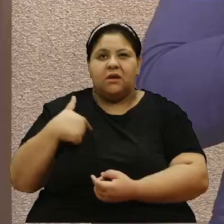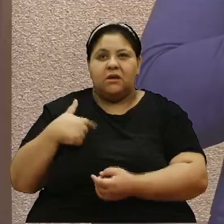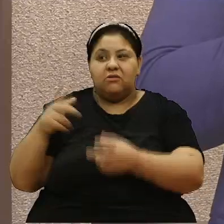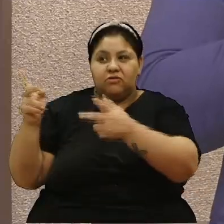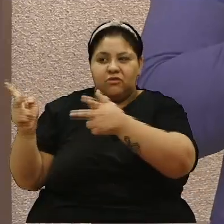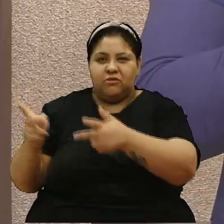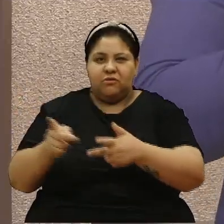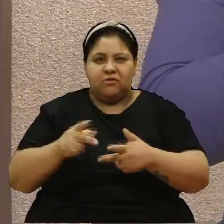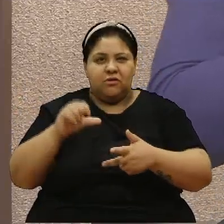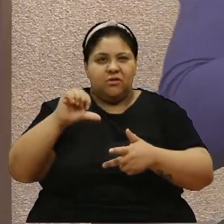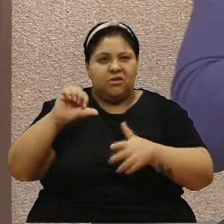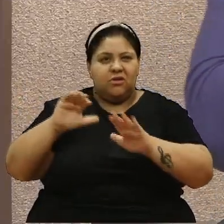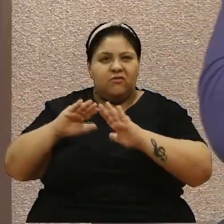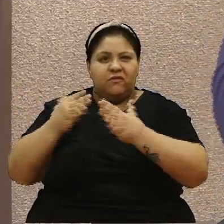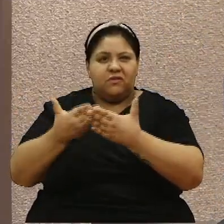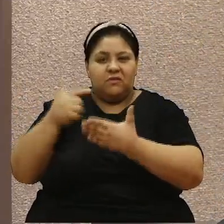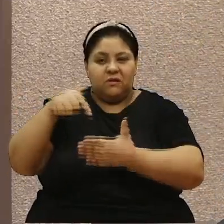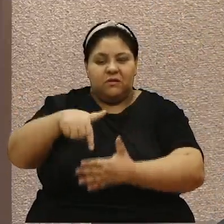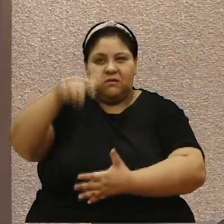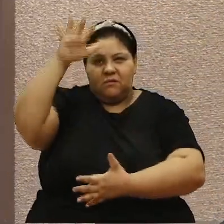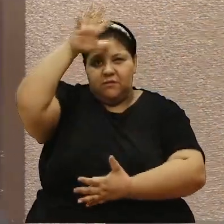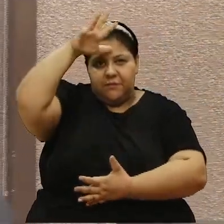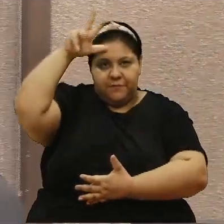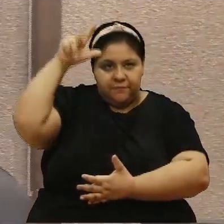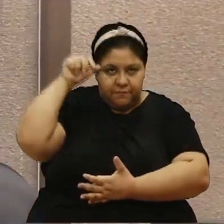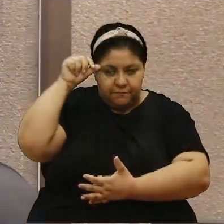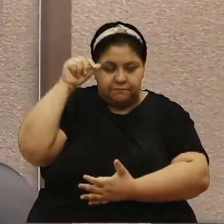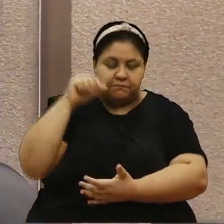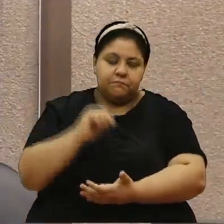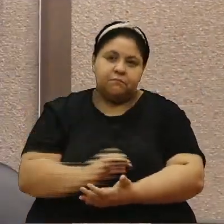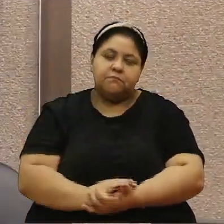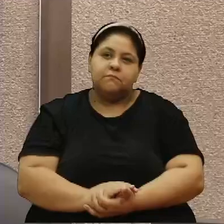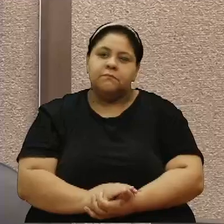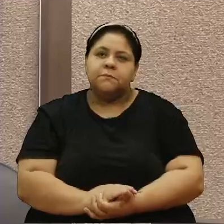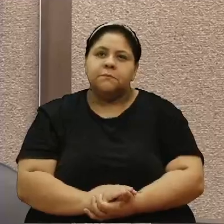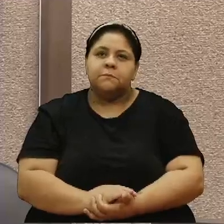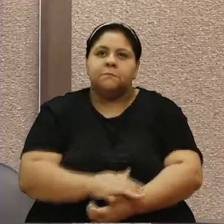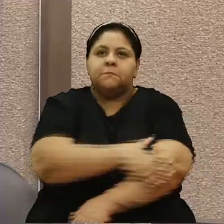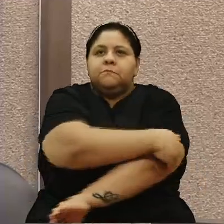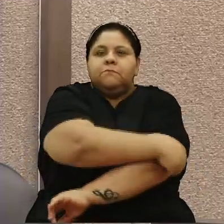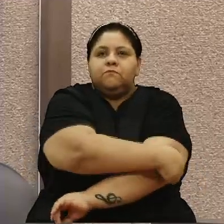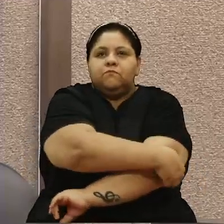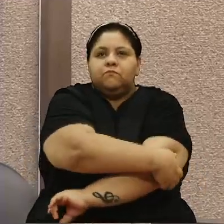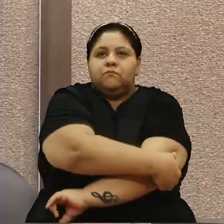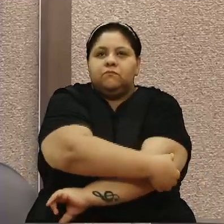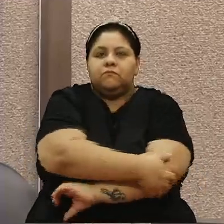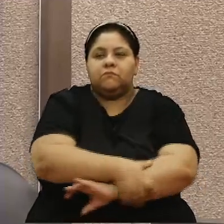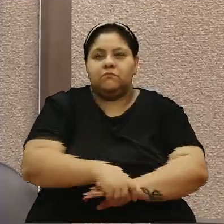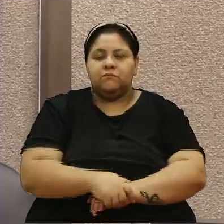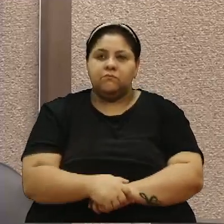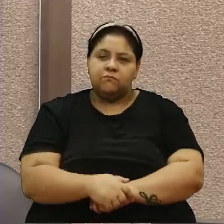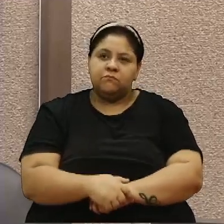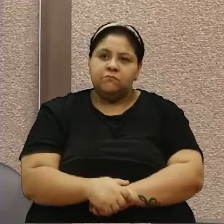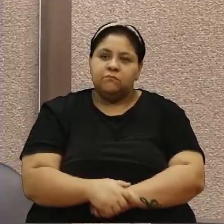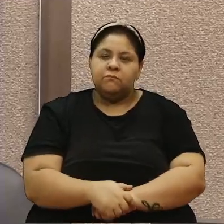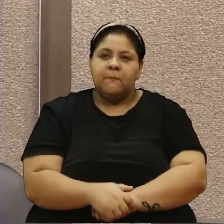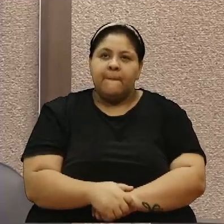visitei 9 escolas aqui no nosso município, 9 escolas municipais, e